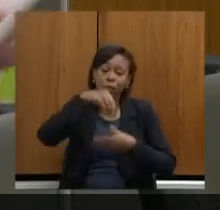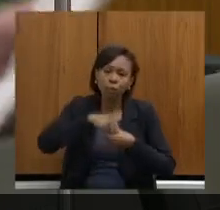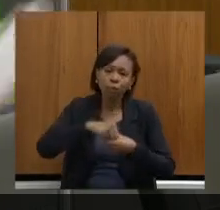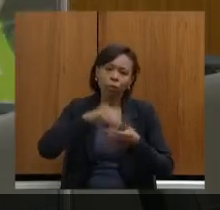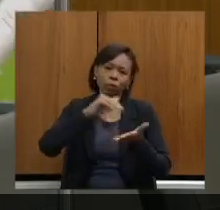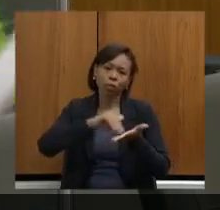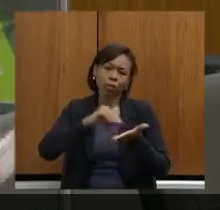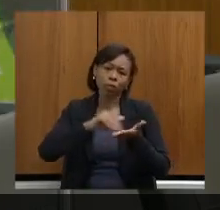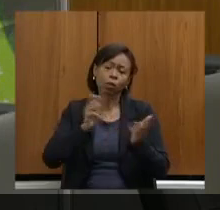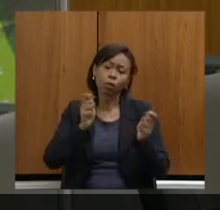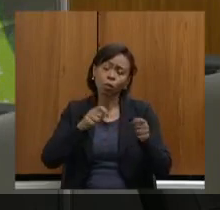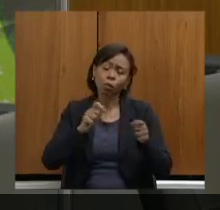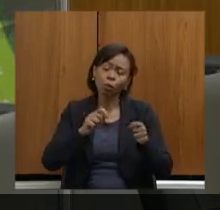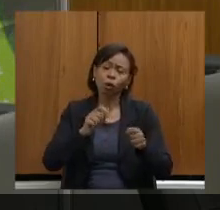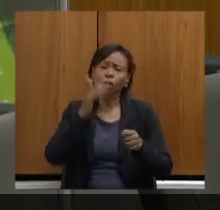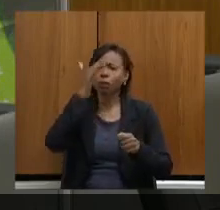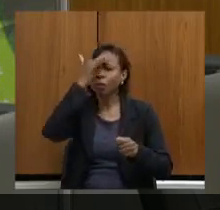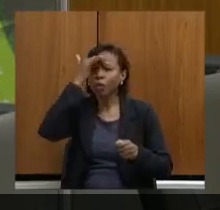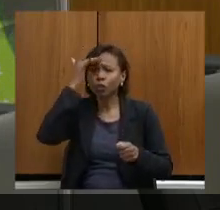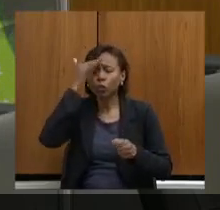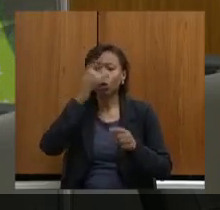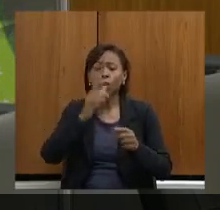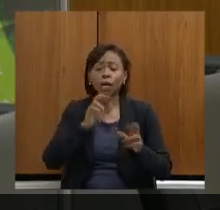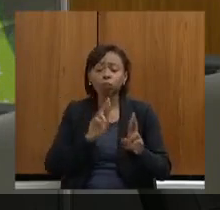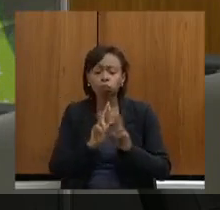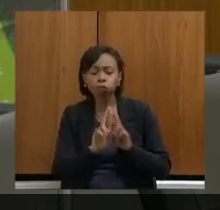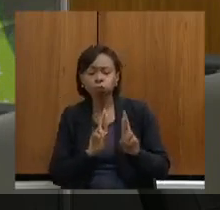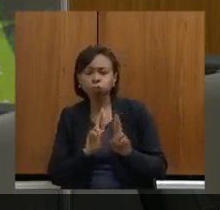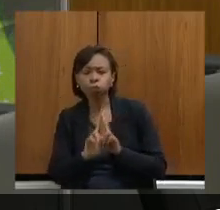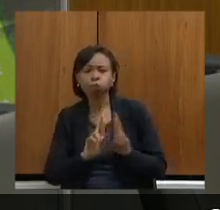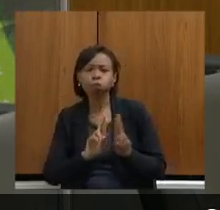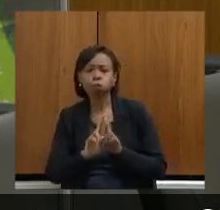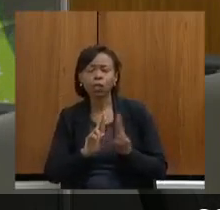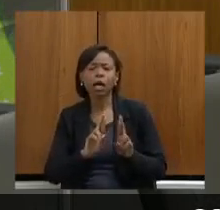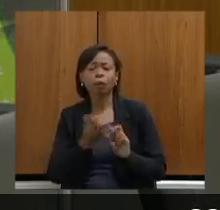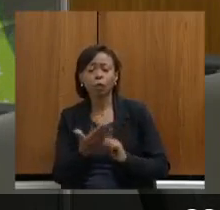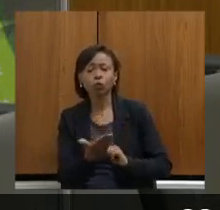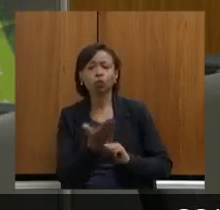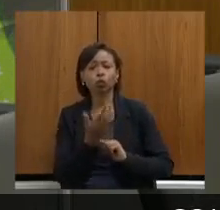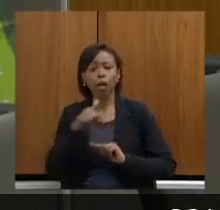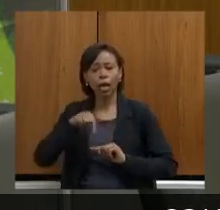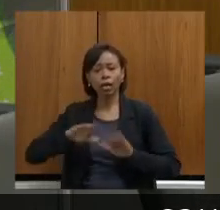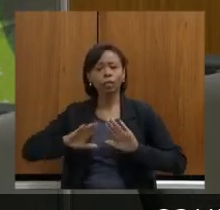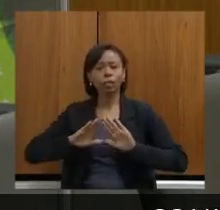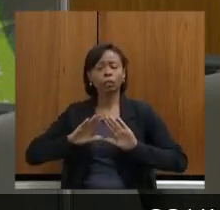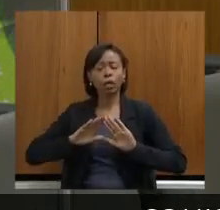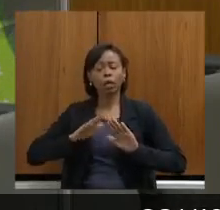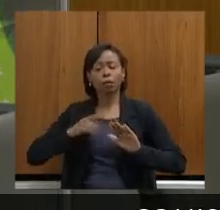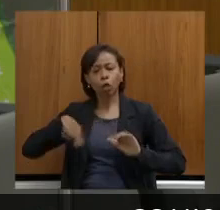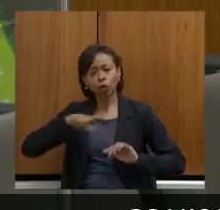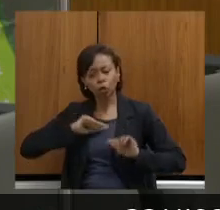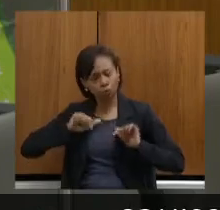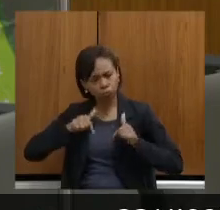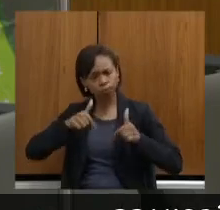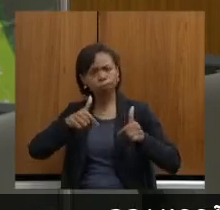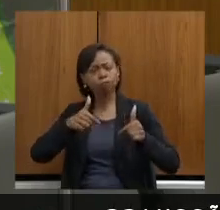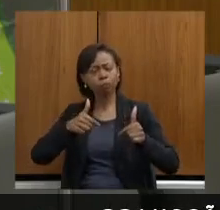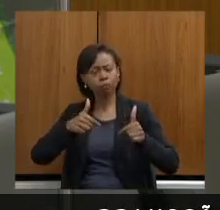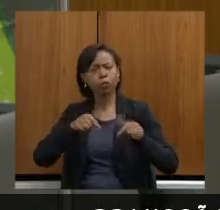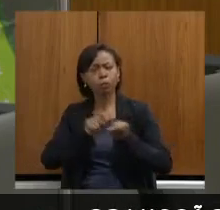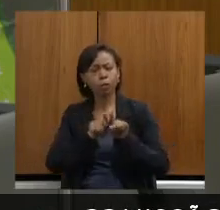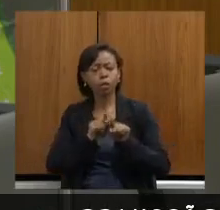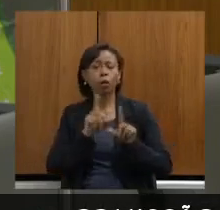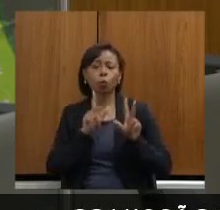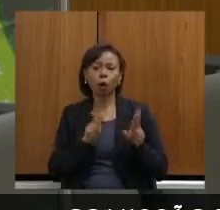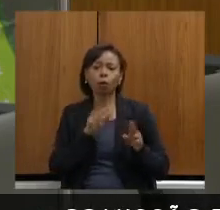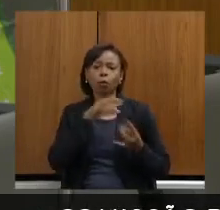próximas aqui da gente na Assembleia para nos provocar também a tomar atitude começa Aqui nós tomamos e que me deixou sim imensamente feliz